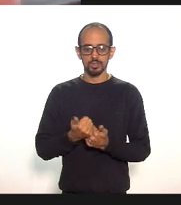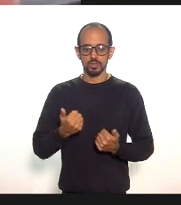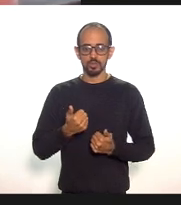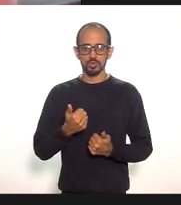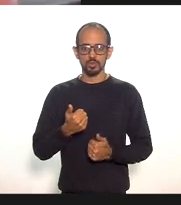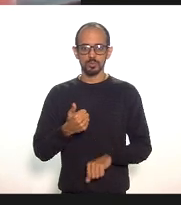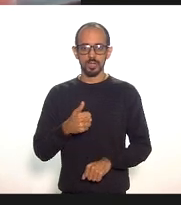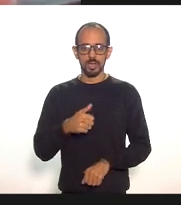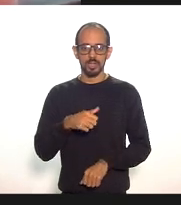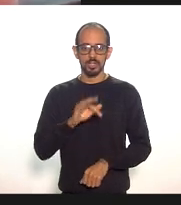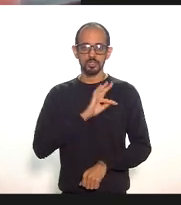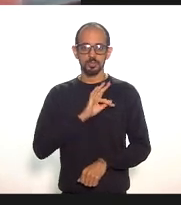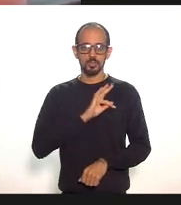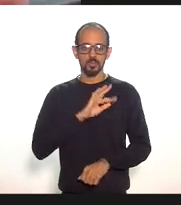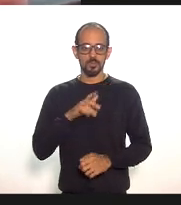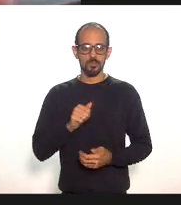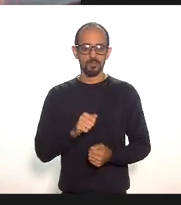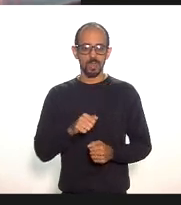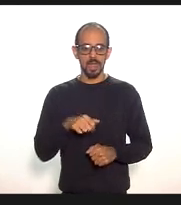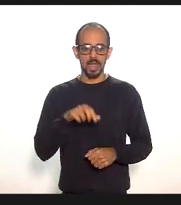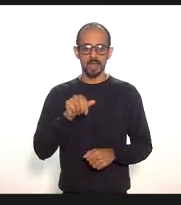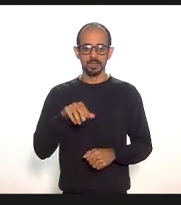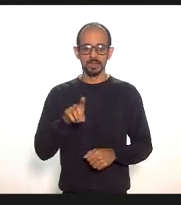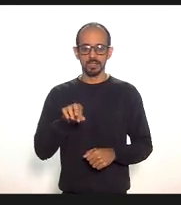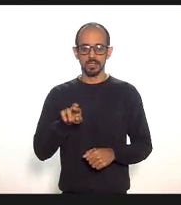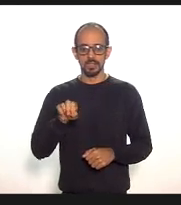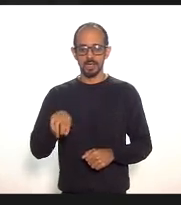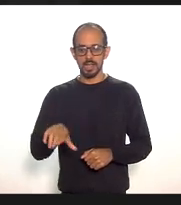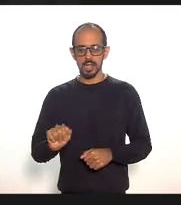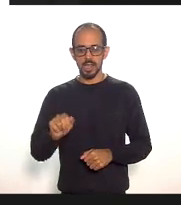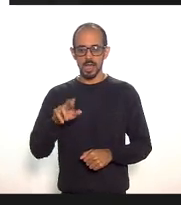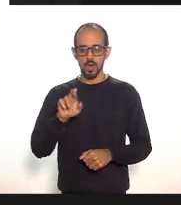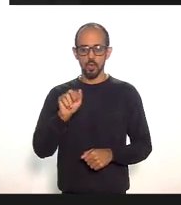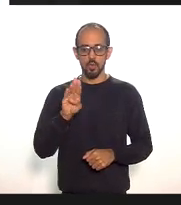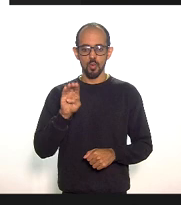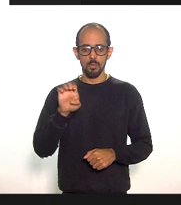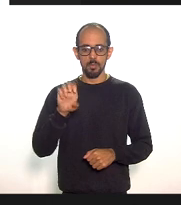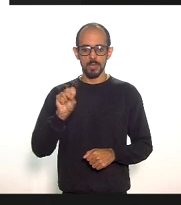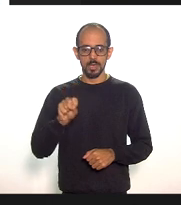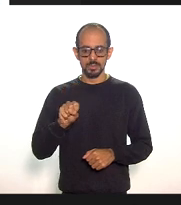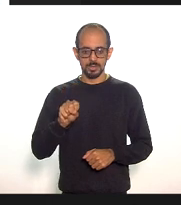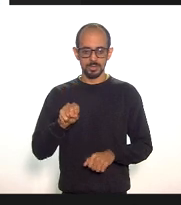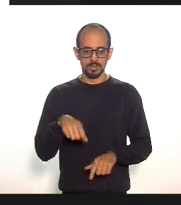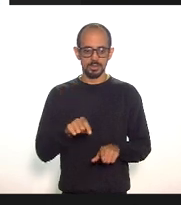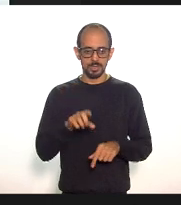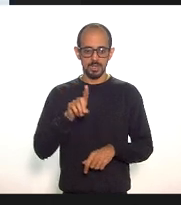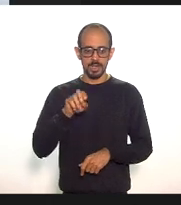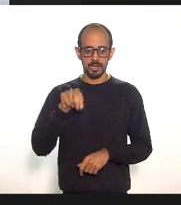Rosane, Félix, Adriana, Baltazar, Rubens, Daniel,